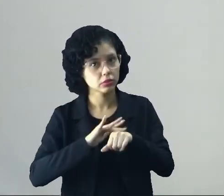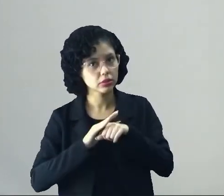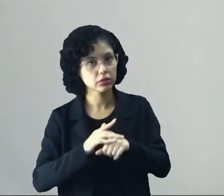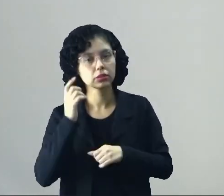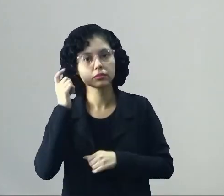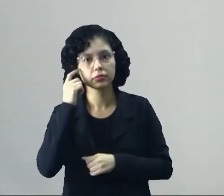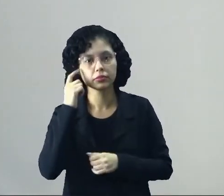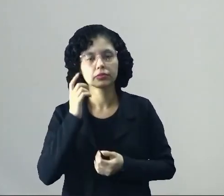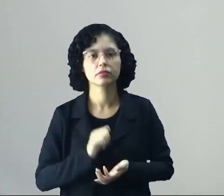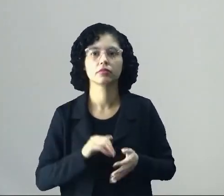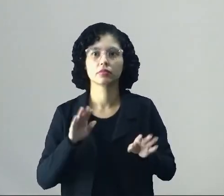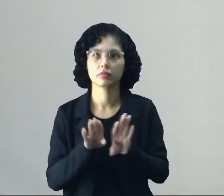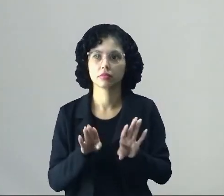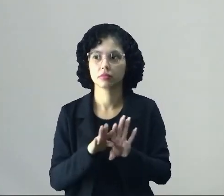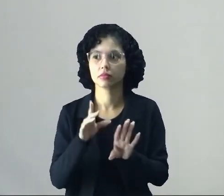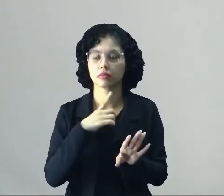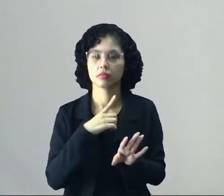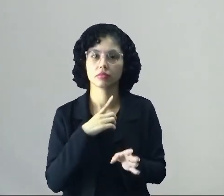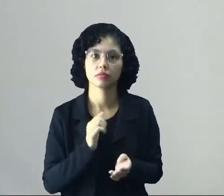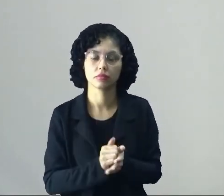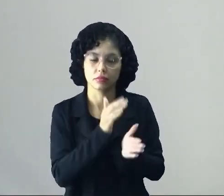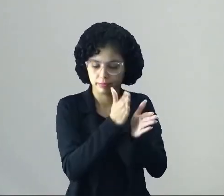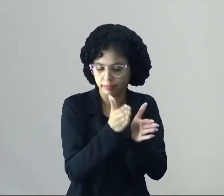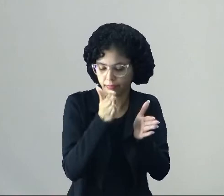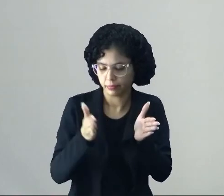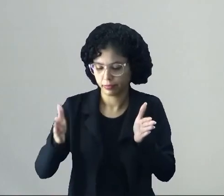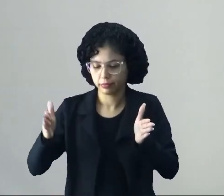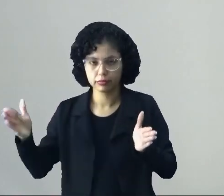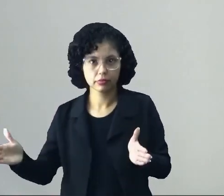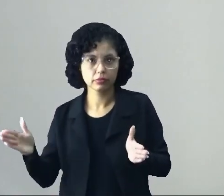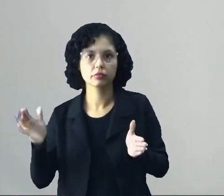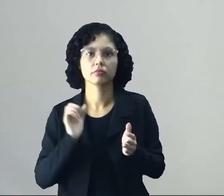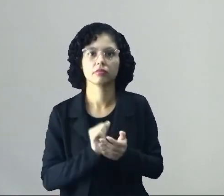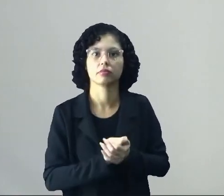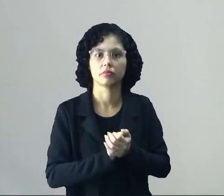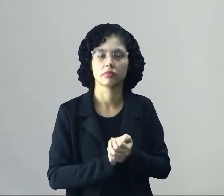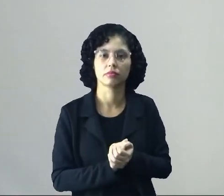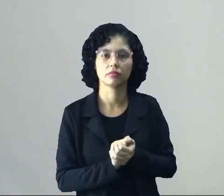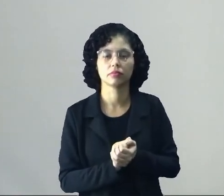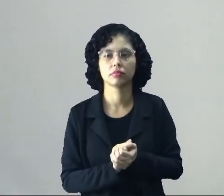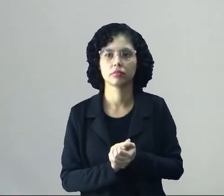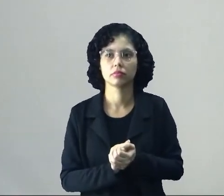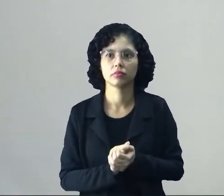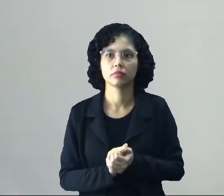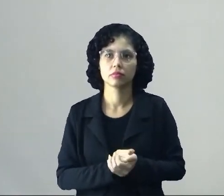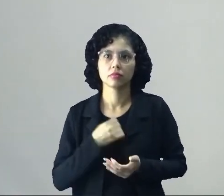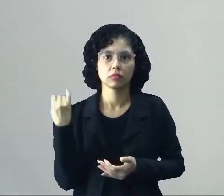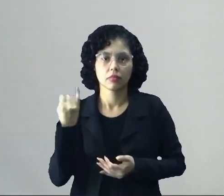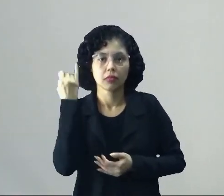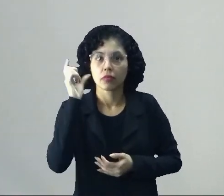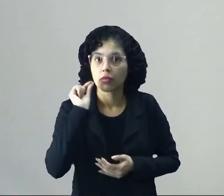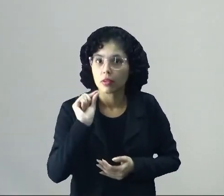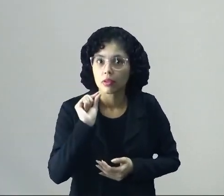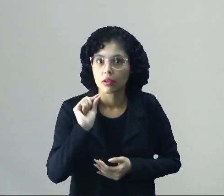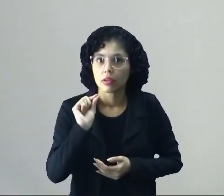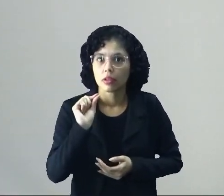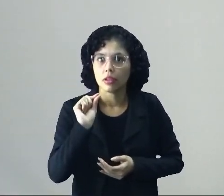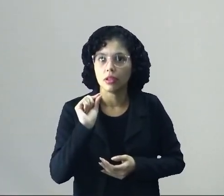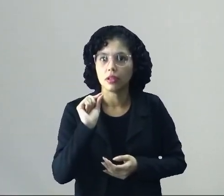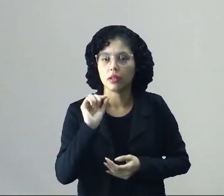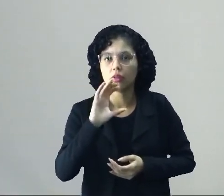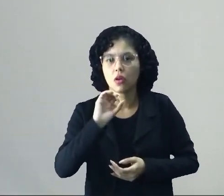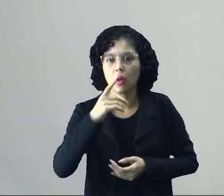tá bom? E nós temos também a sequencial. Dentro da sequencial, o principal ali é